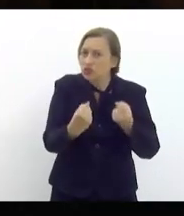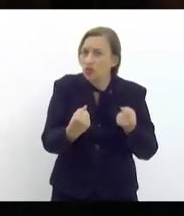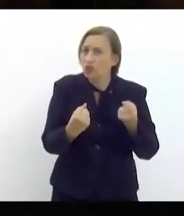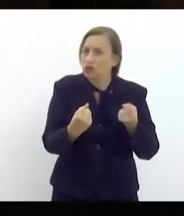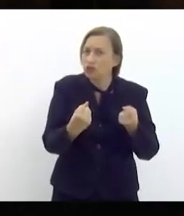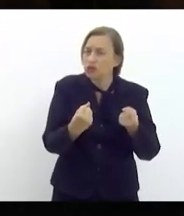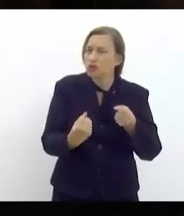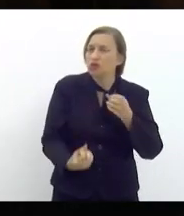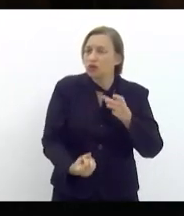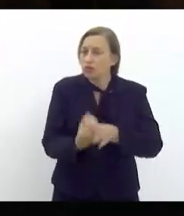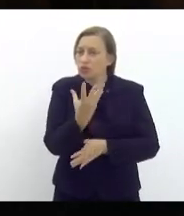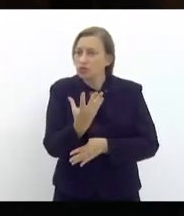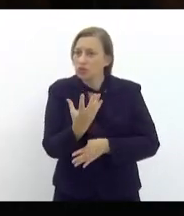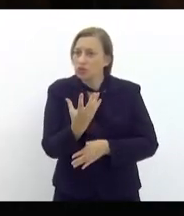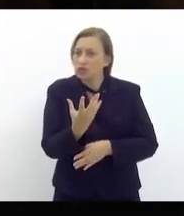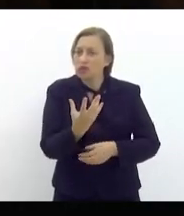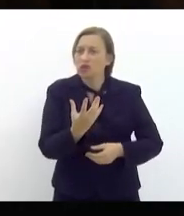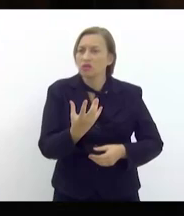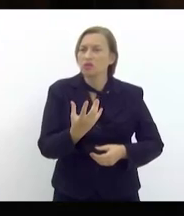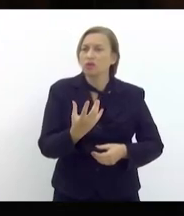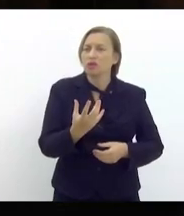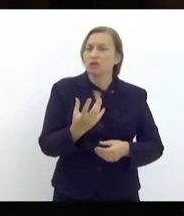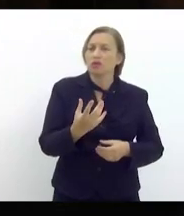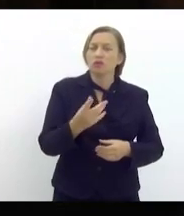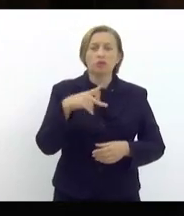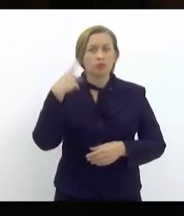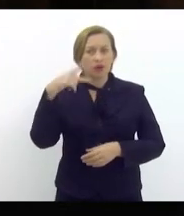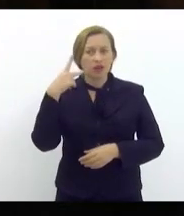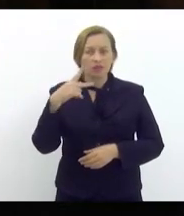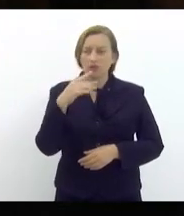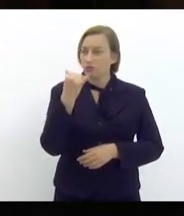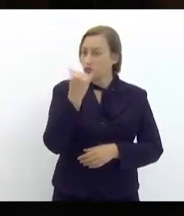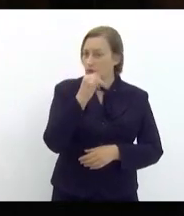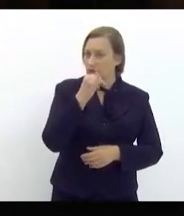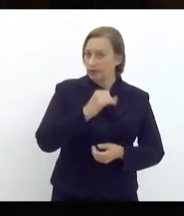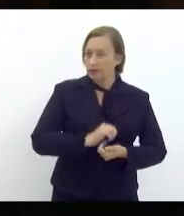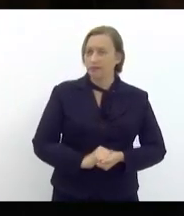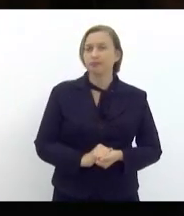produtivo que fez o parlamento fluminense.